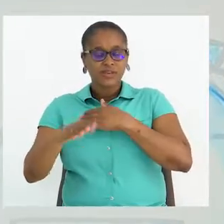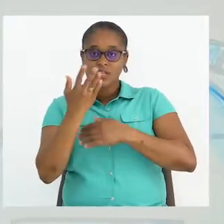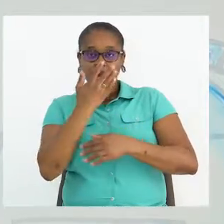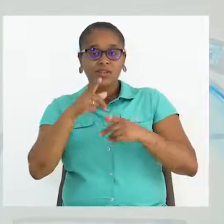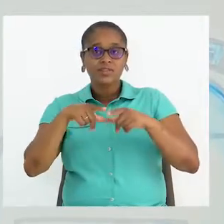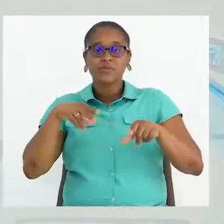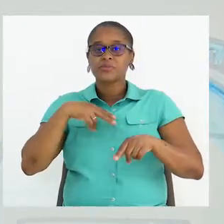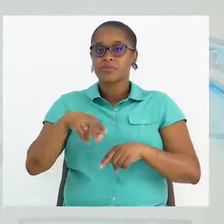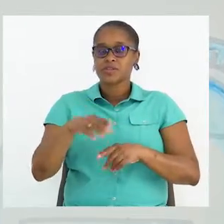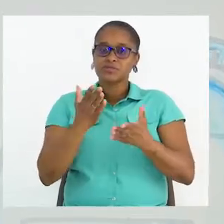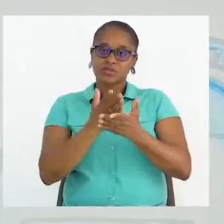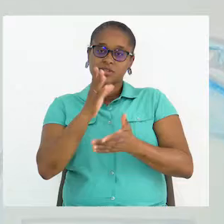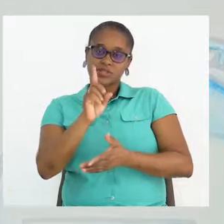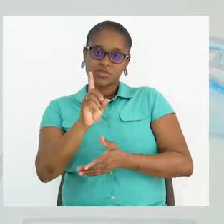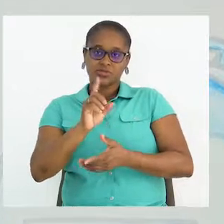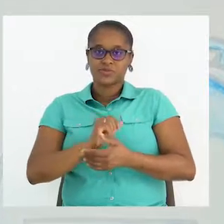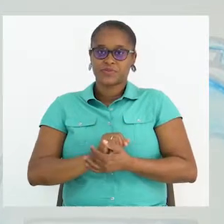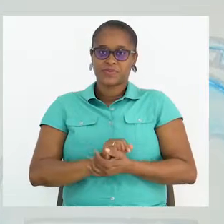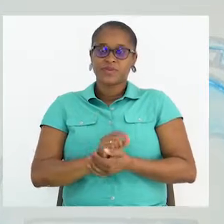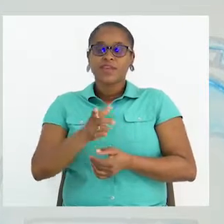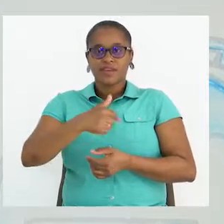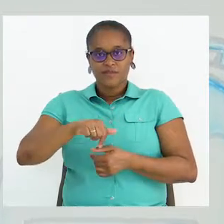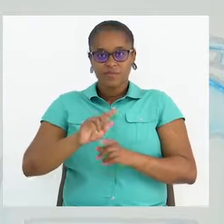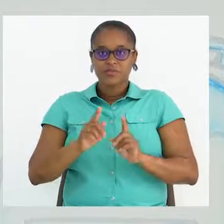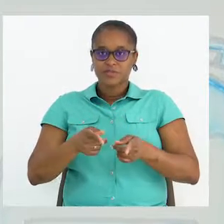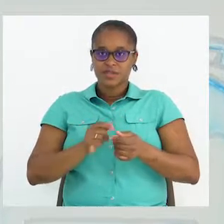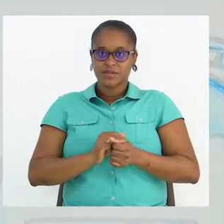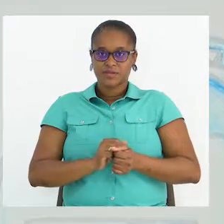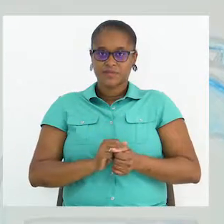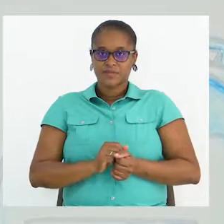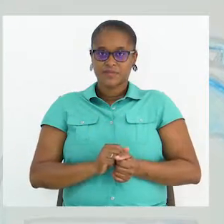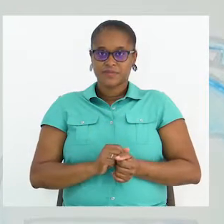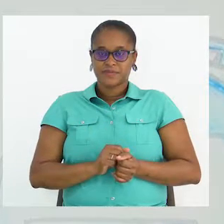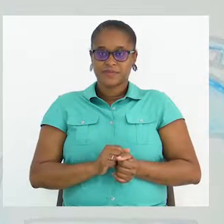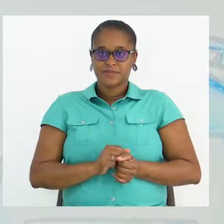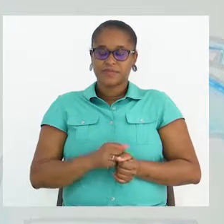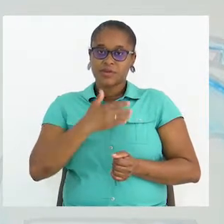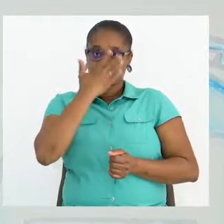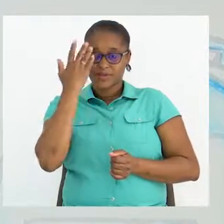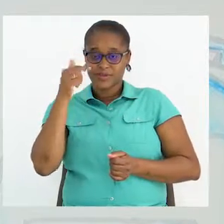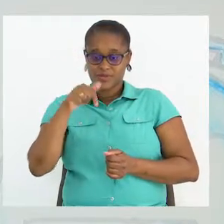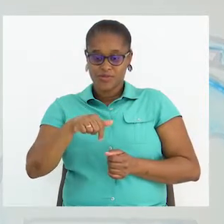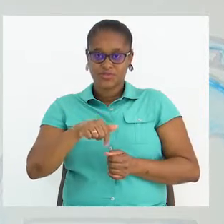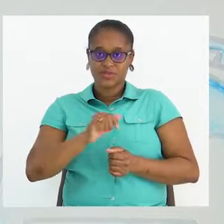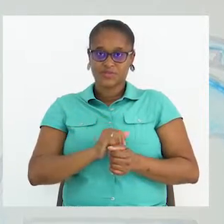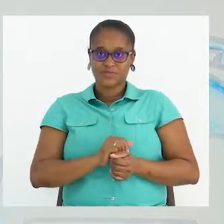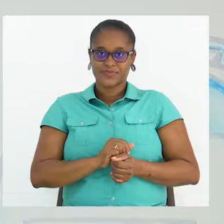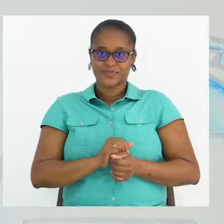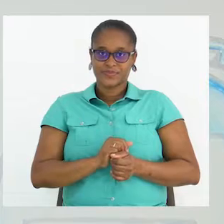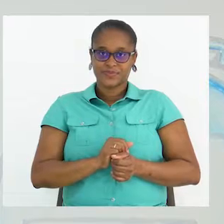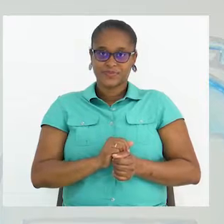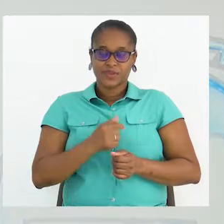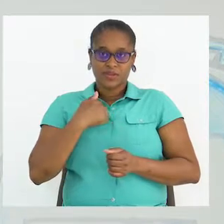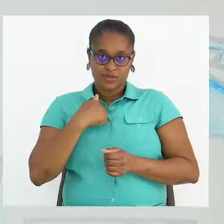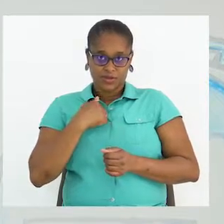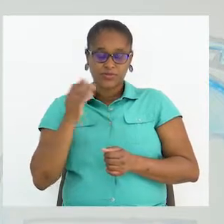portuguesa para o 6º ano. E vamos começar. Para o dia de hoje,